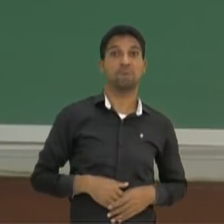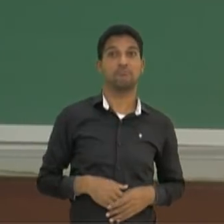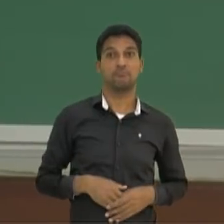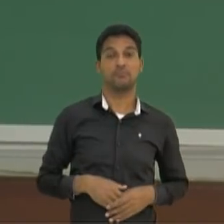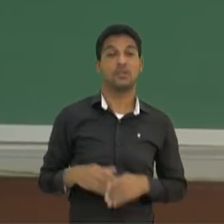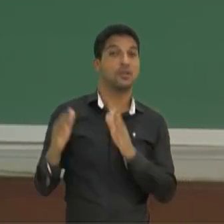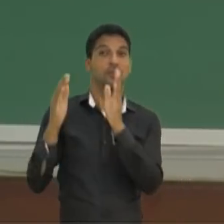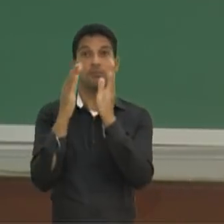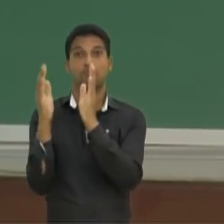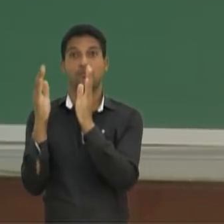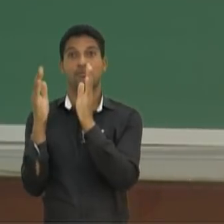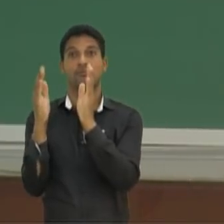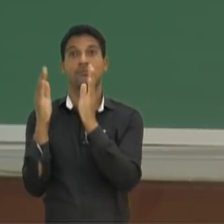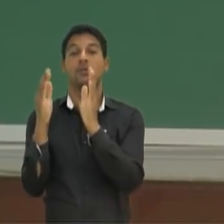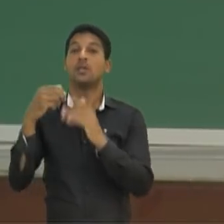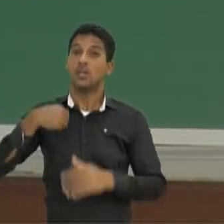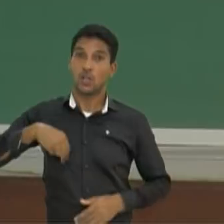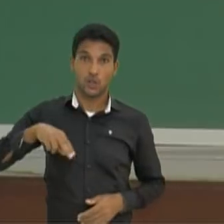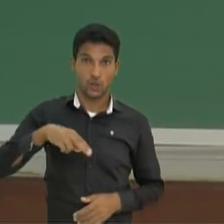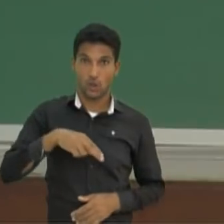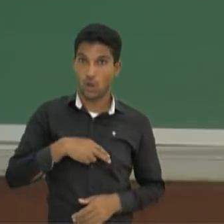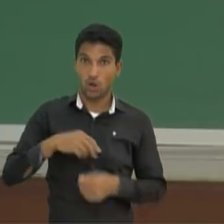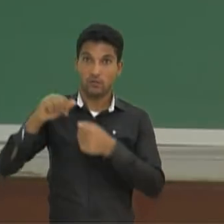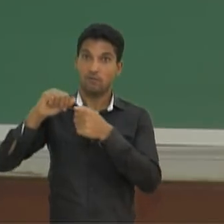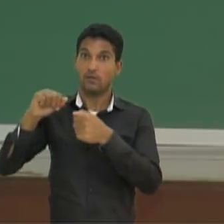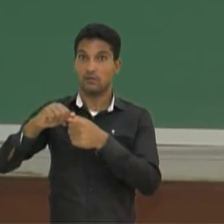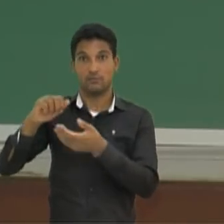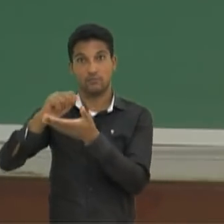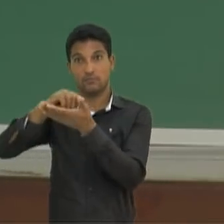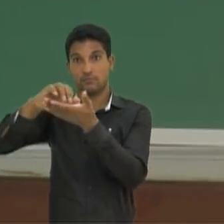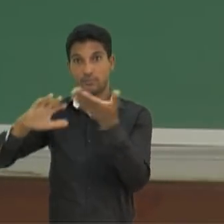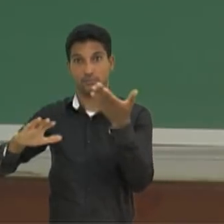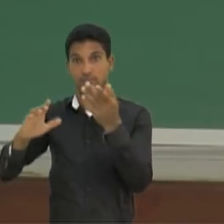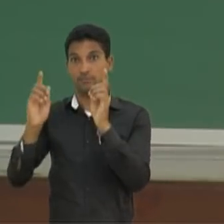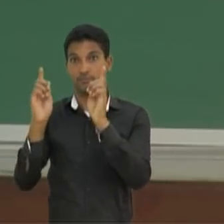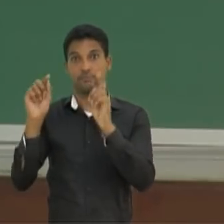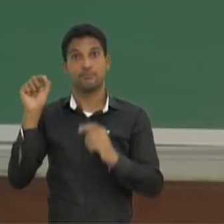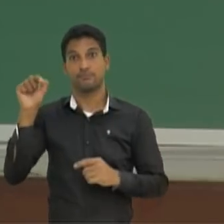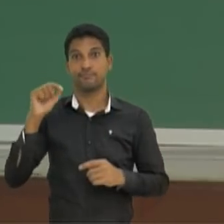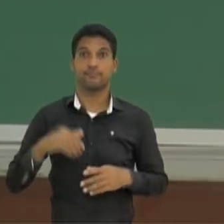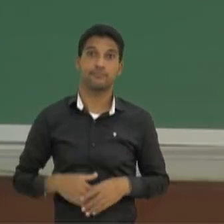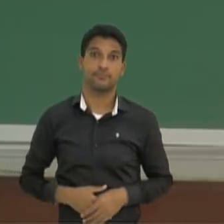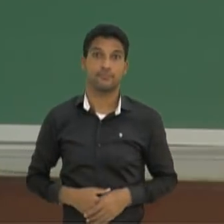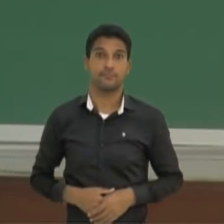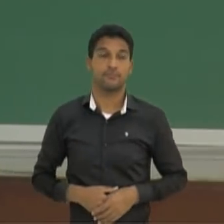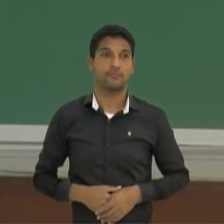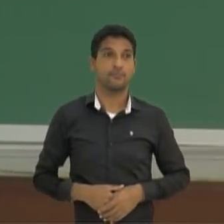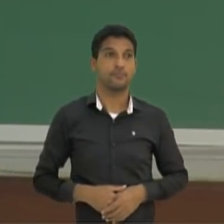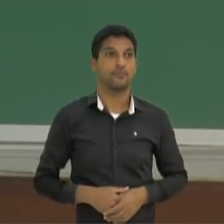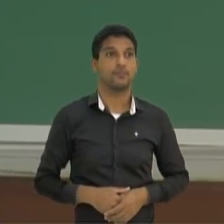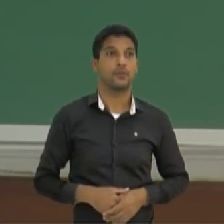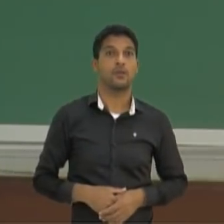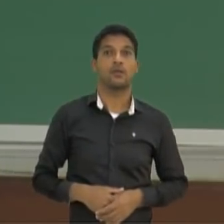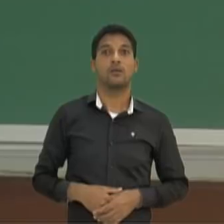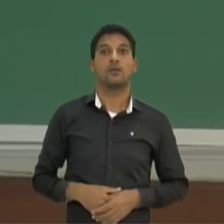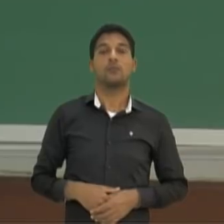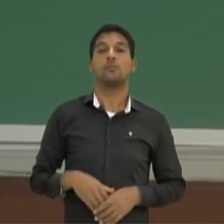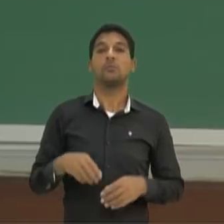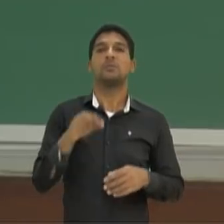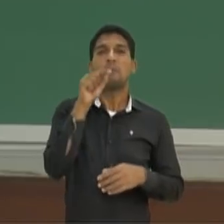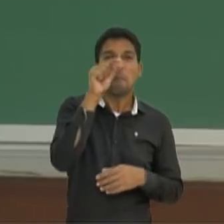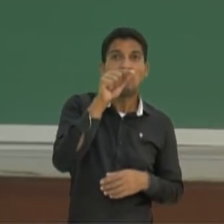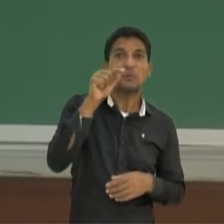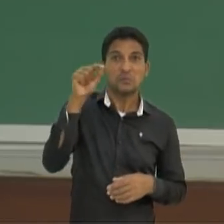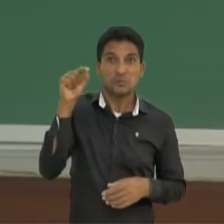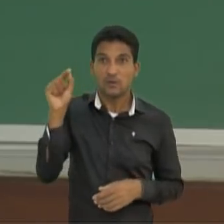não repetir esse nós e atribuir maior coesão à minha frase, eu utilizo a conjunção. Né? Então, eu só